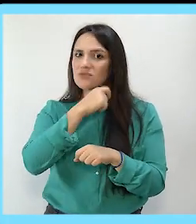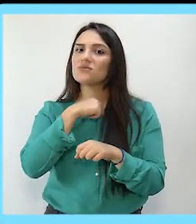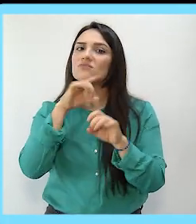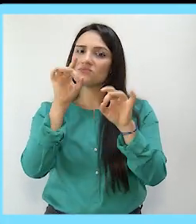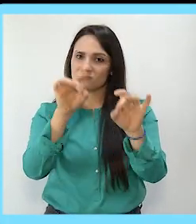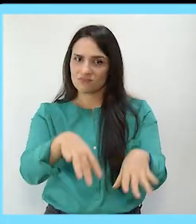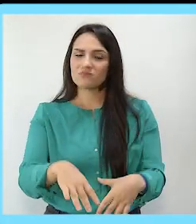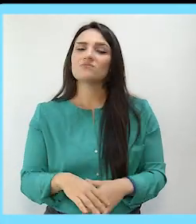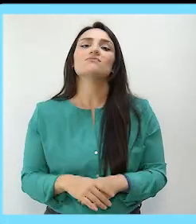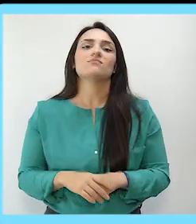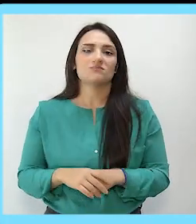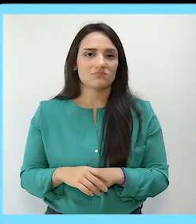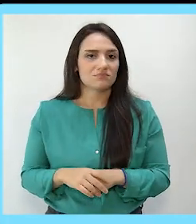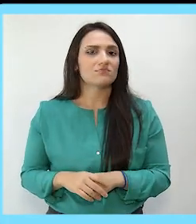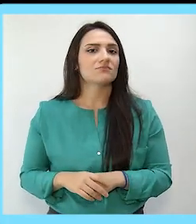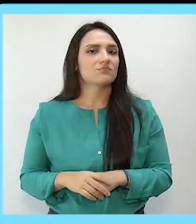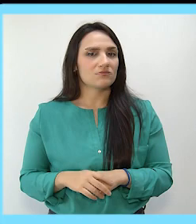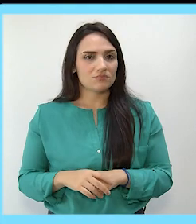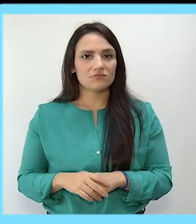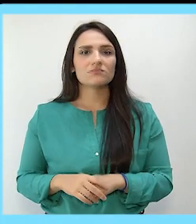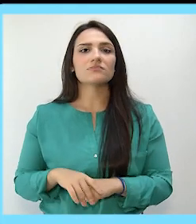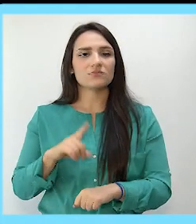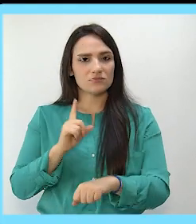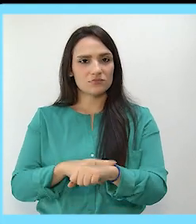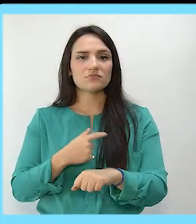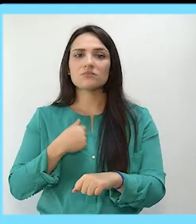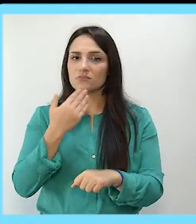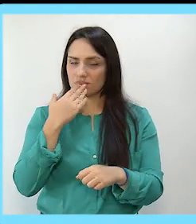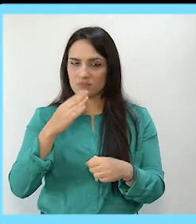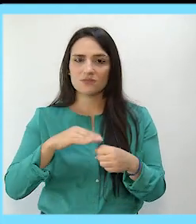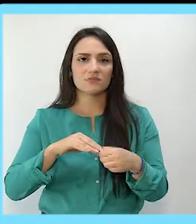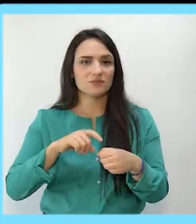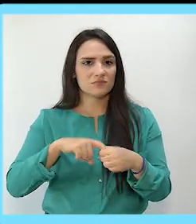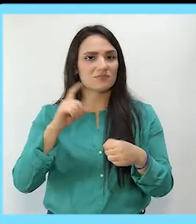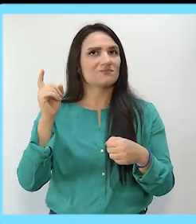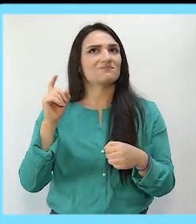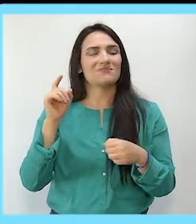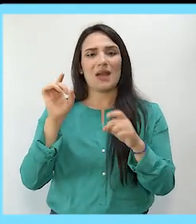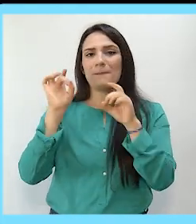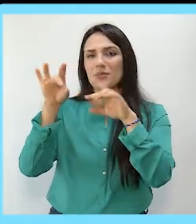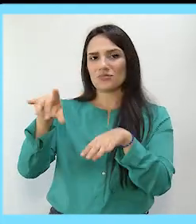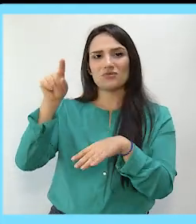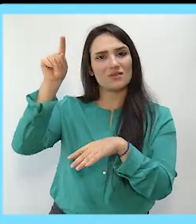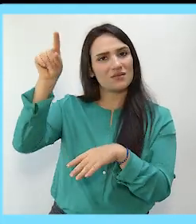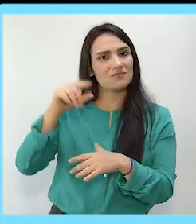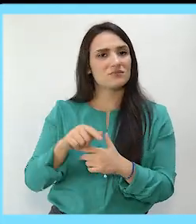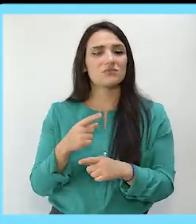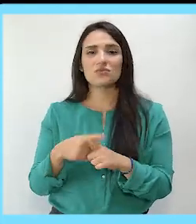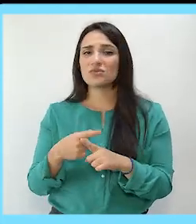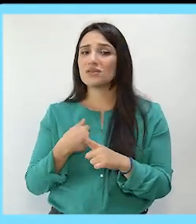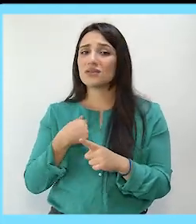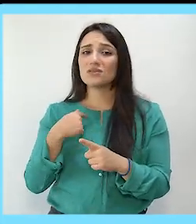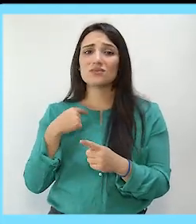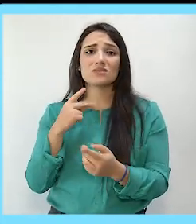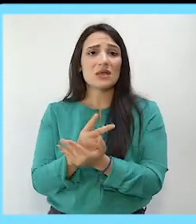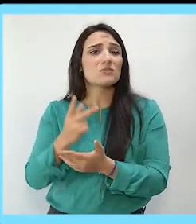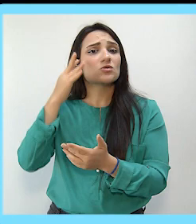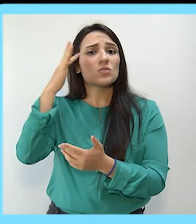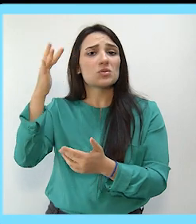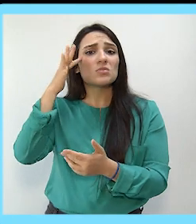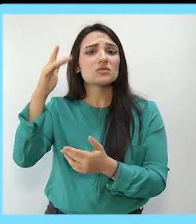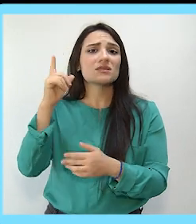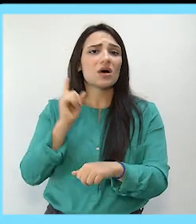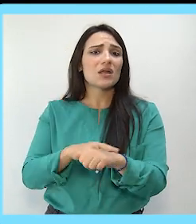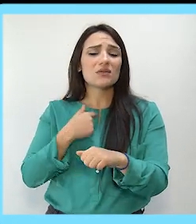difíceis que eu tomei na minha vida, que foi largar, né, abandonar este cargo que eu sonhei por muitos anos